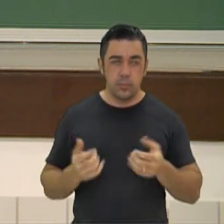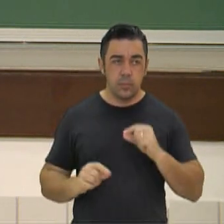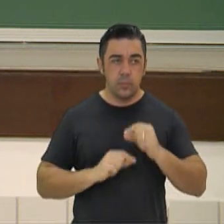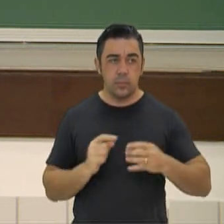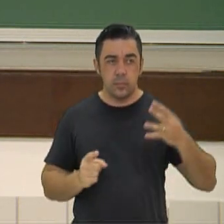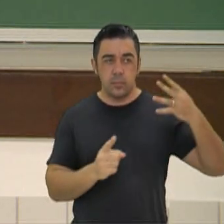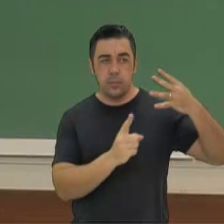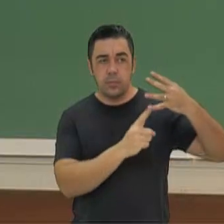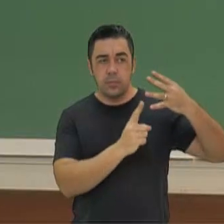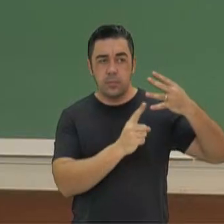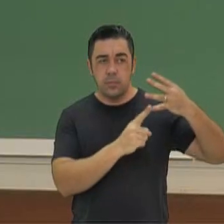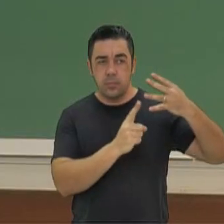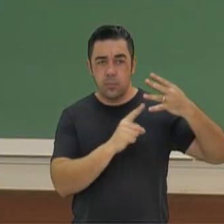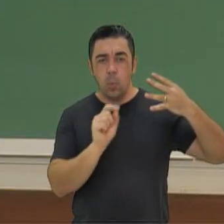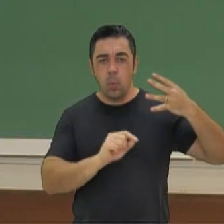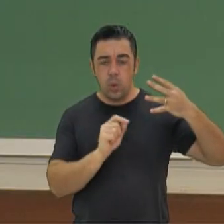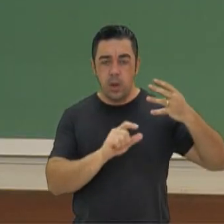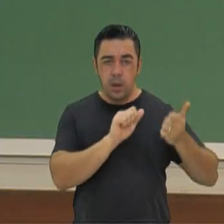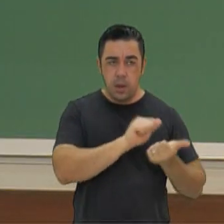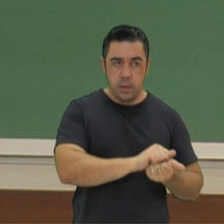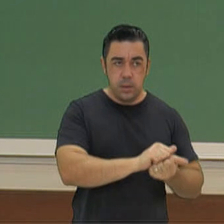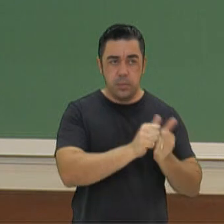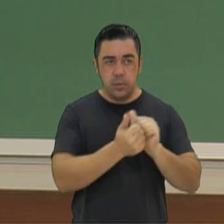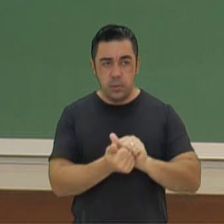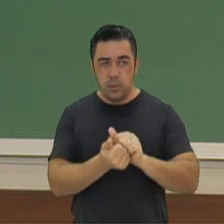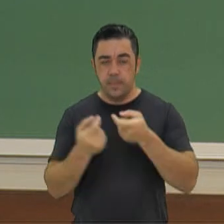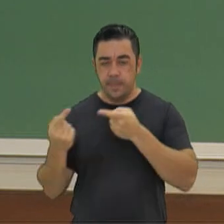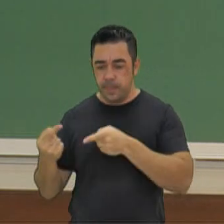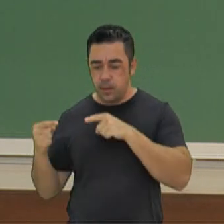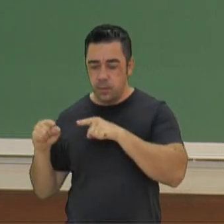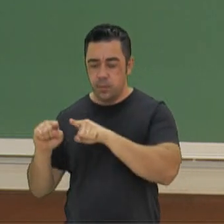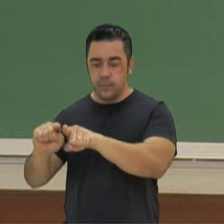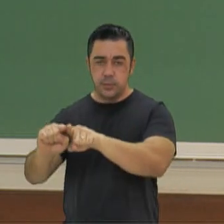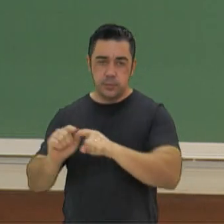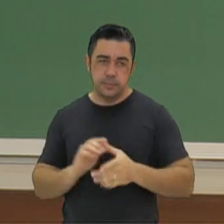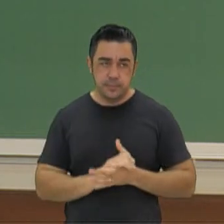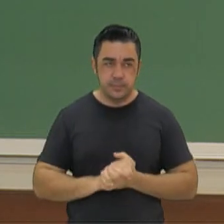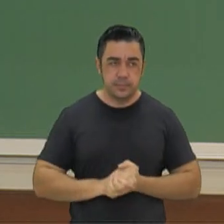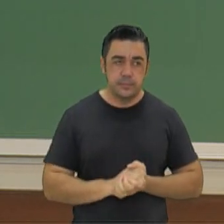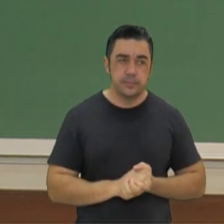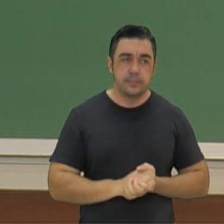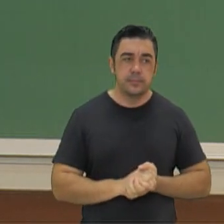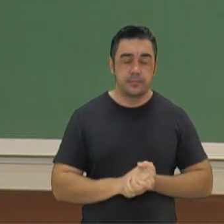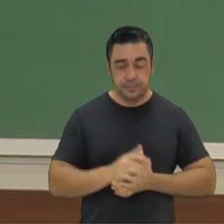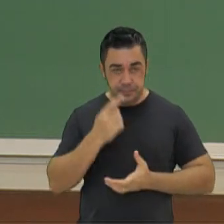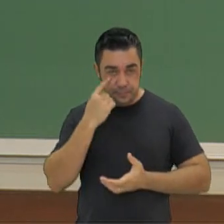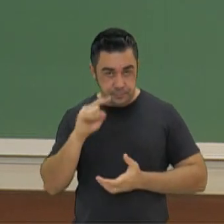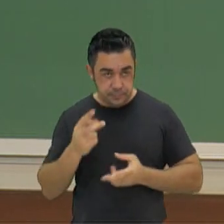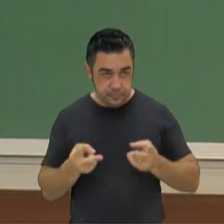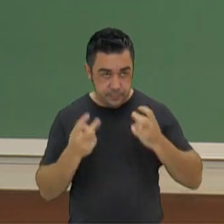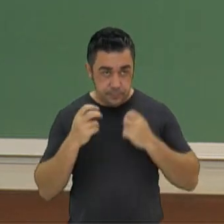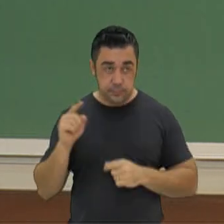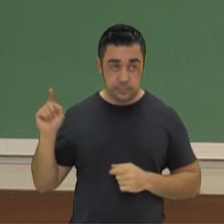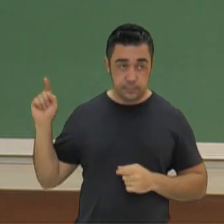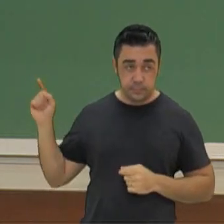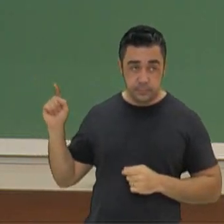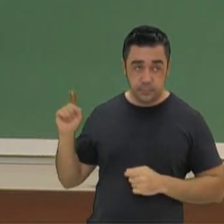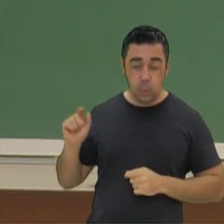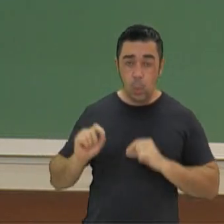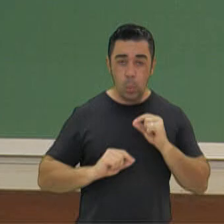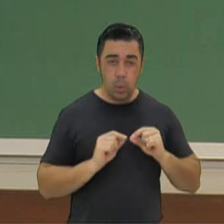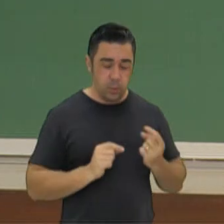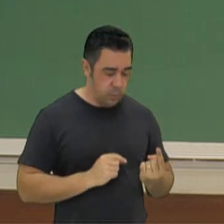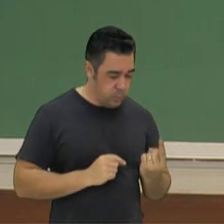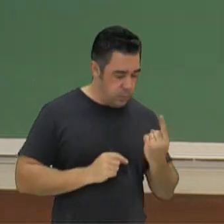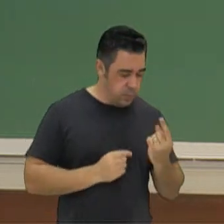de irradiação adaptativa e convergência evolutiva. Tá? Notem, aqui eu tenho uma